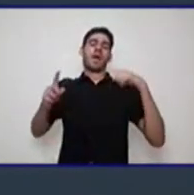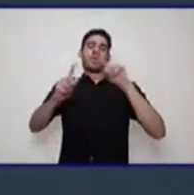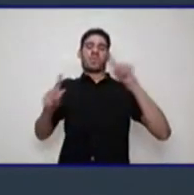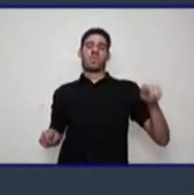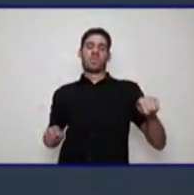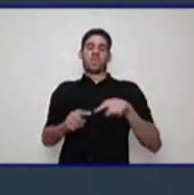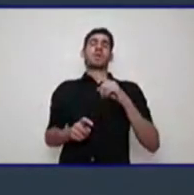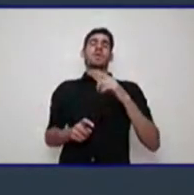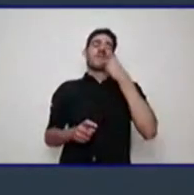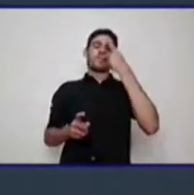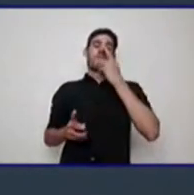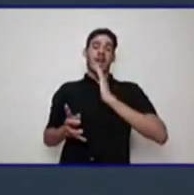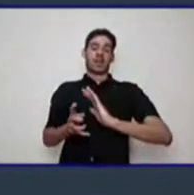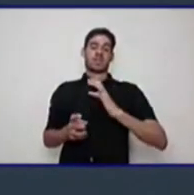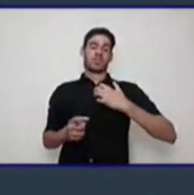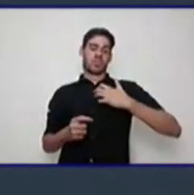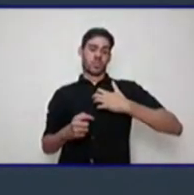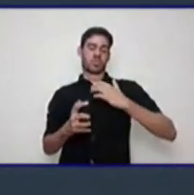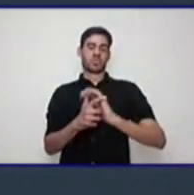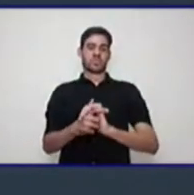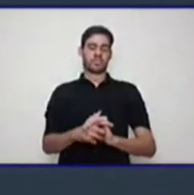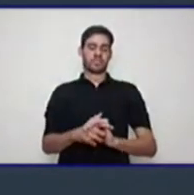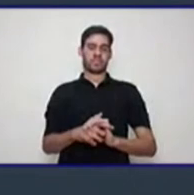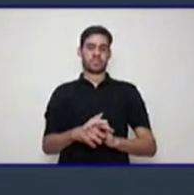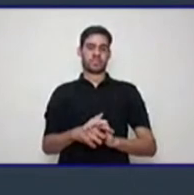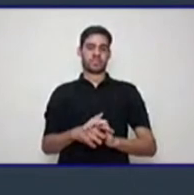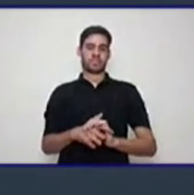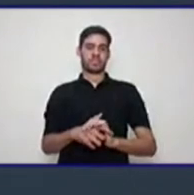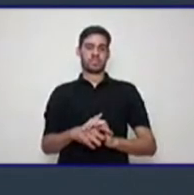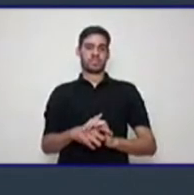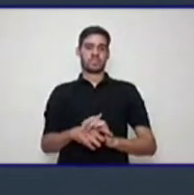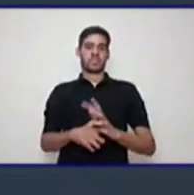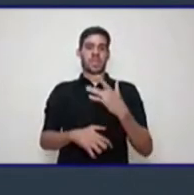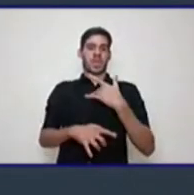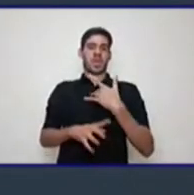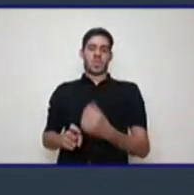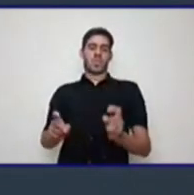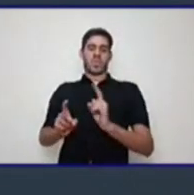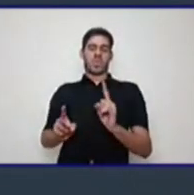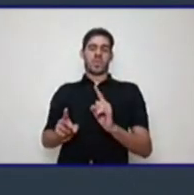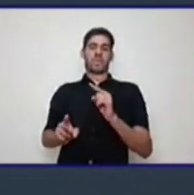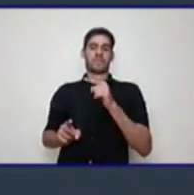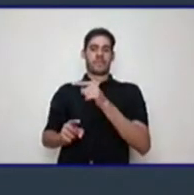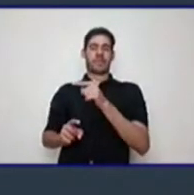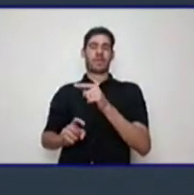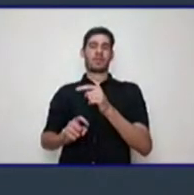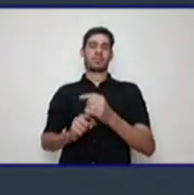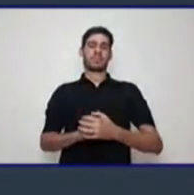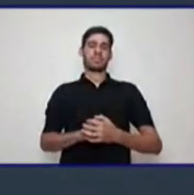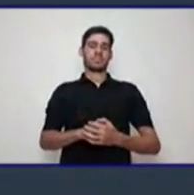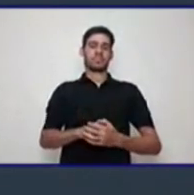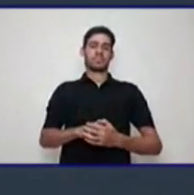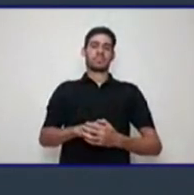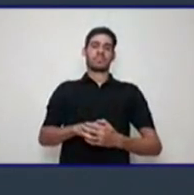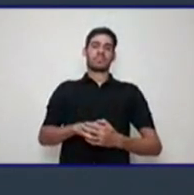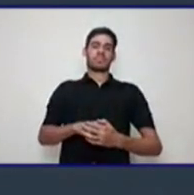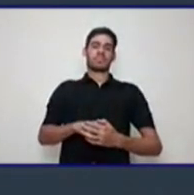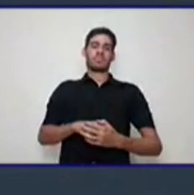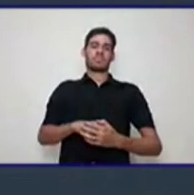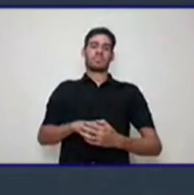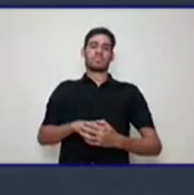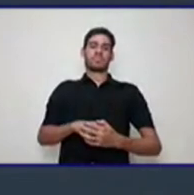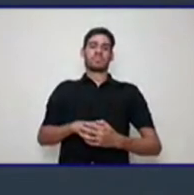como discurso de ódio. Eu, repudiando como repudio a passagem que